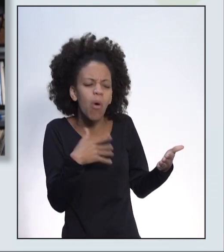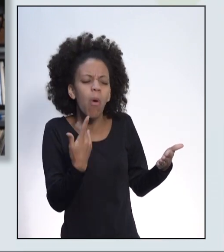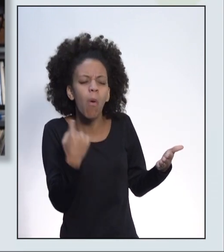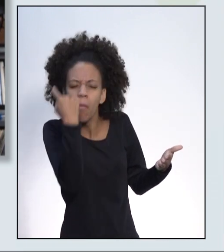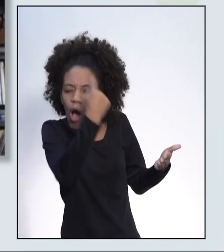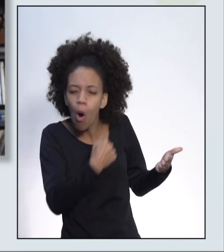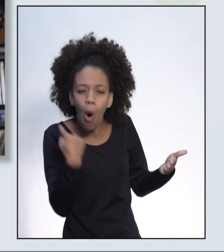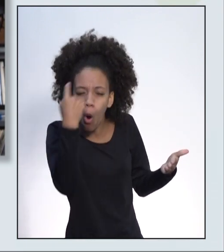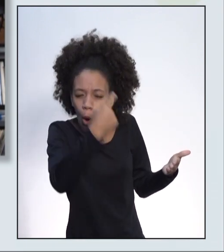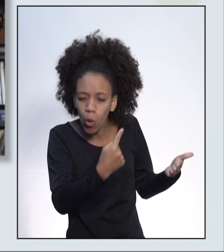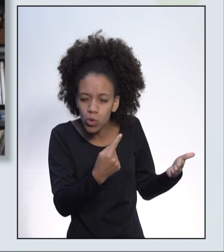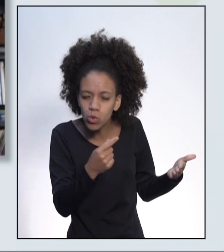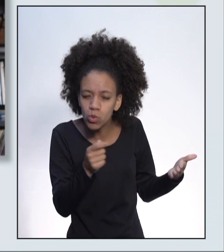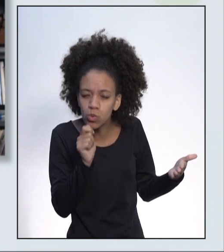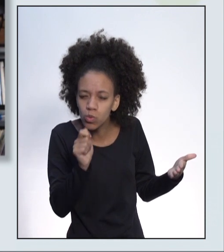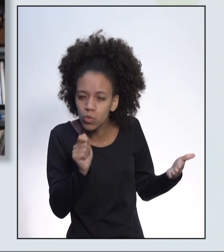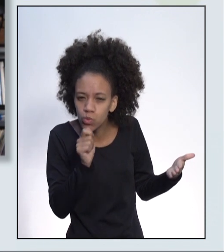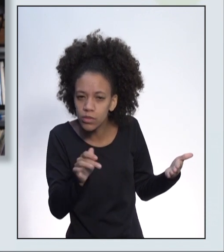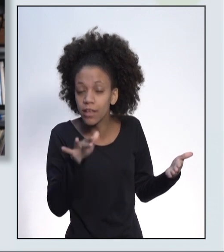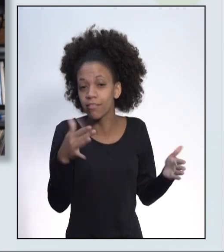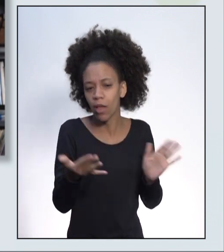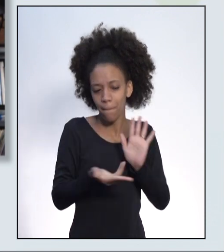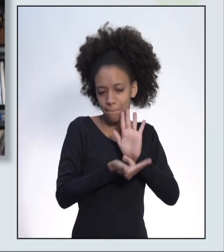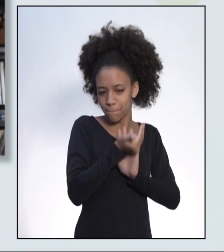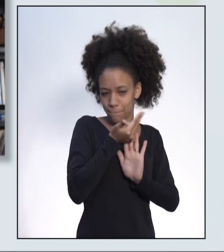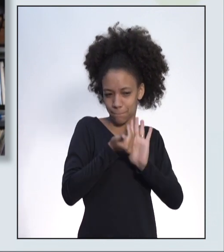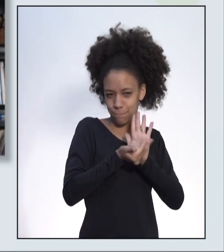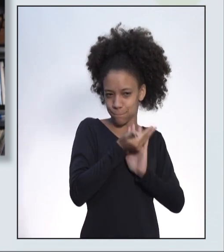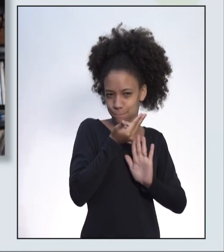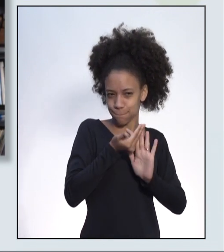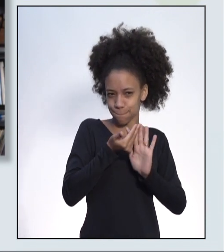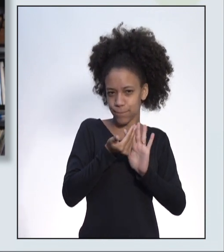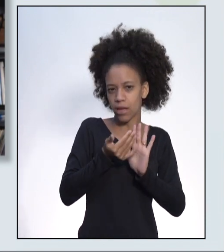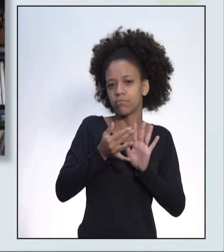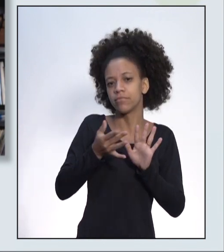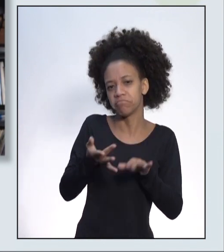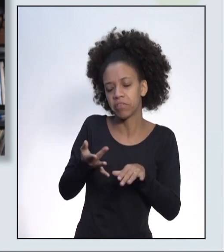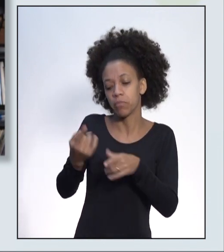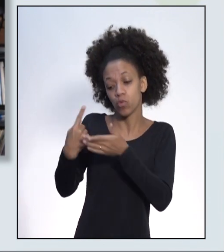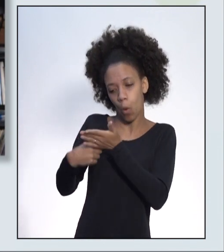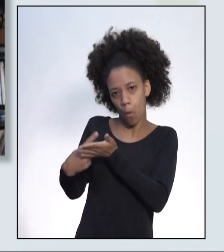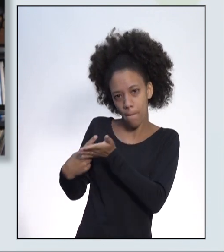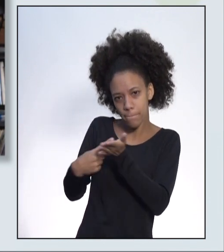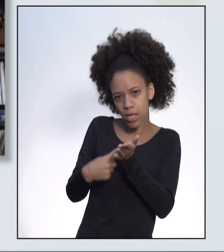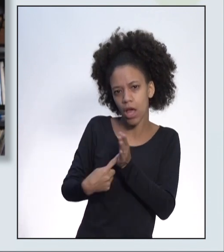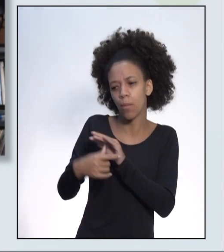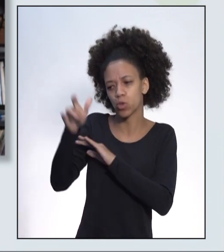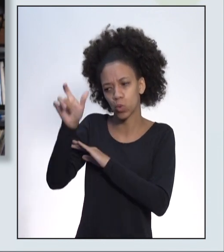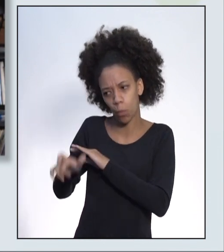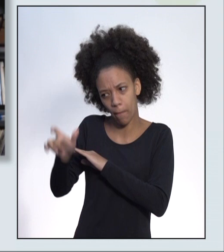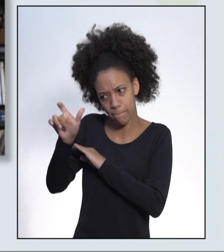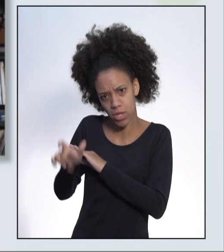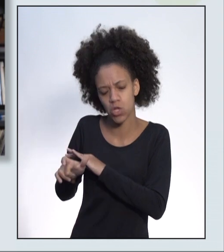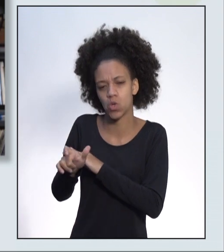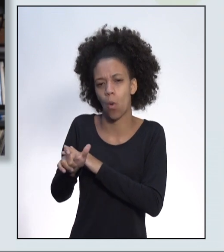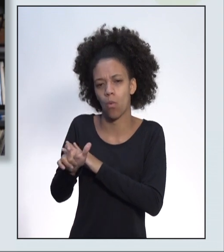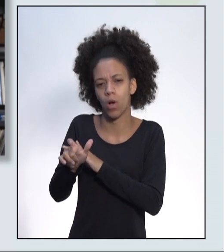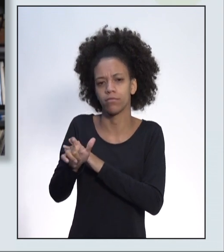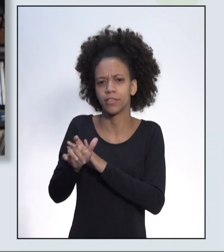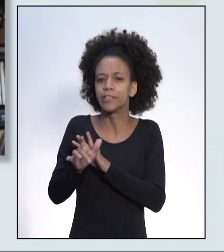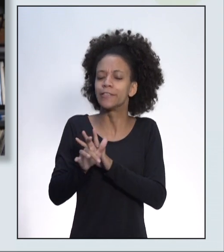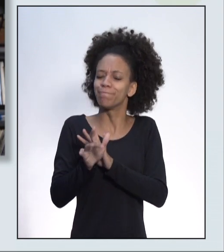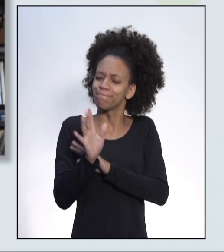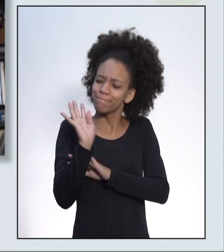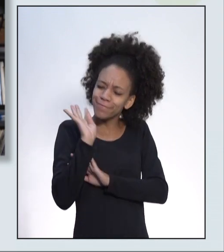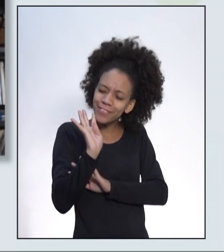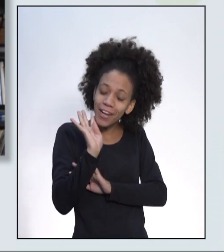Então, a gente escolheu fazer uma ilustração, um retrato dele, encomendamos para um artista esse retrato e ficou muito legal. Então você